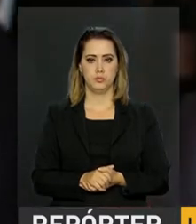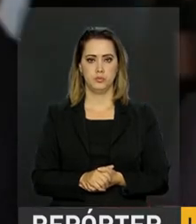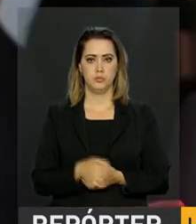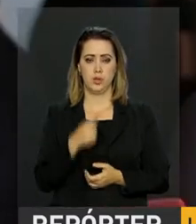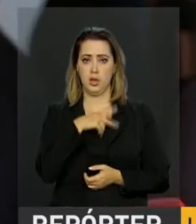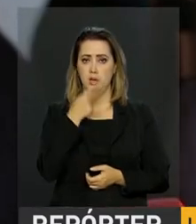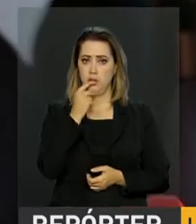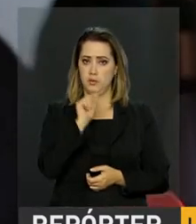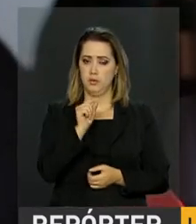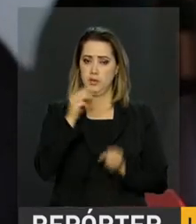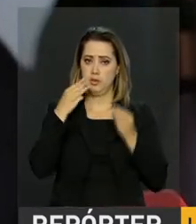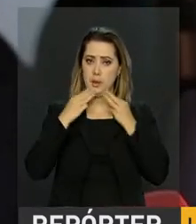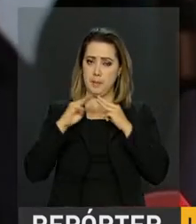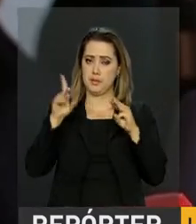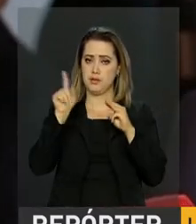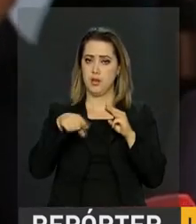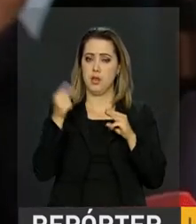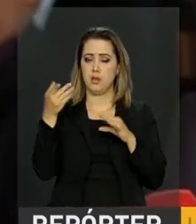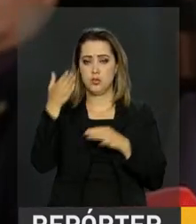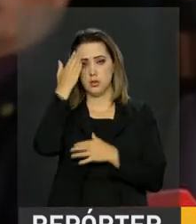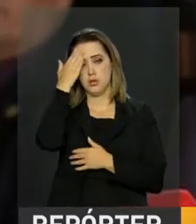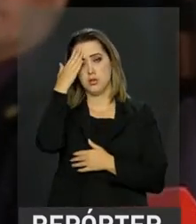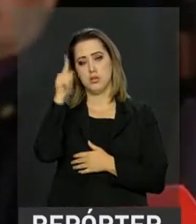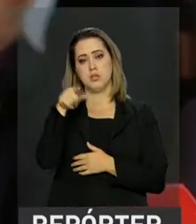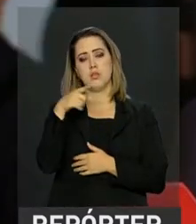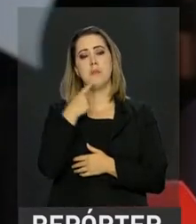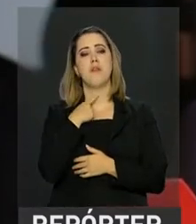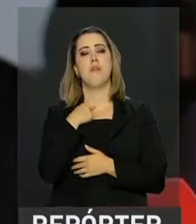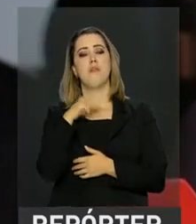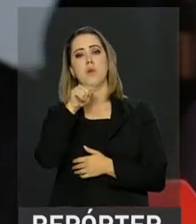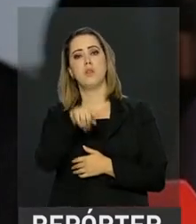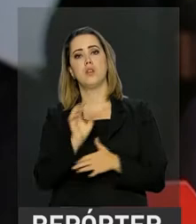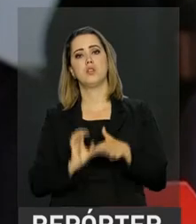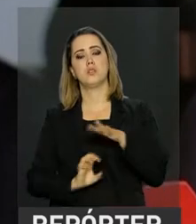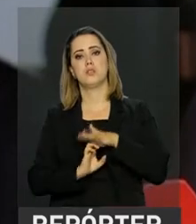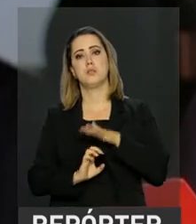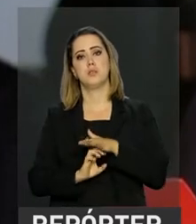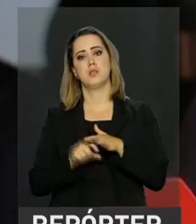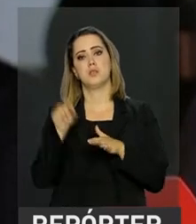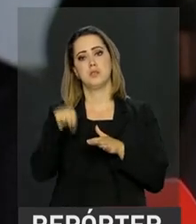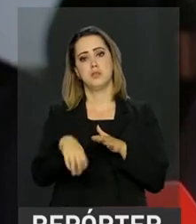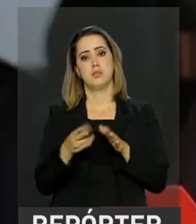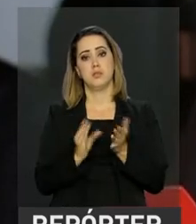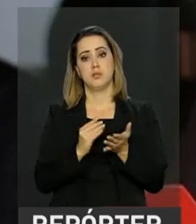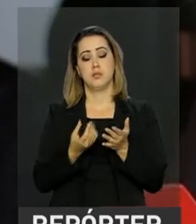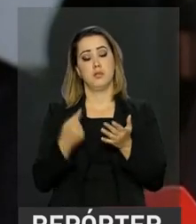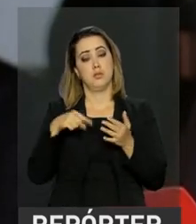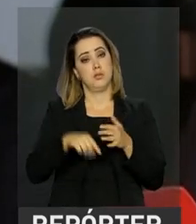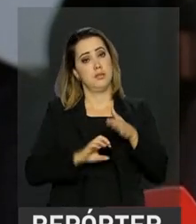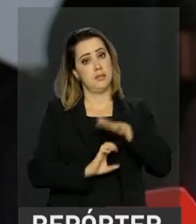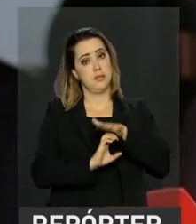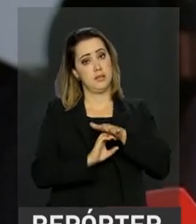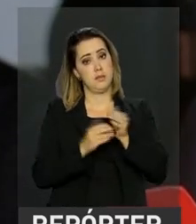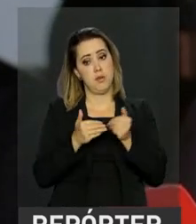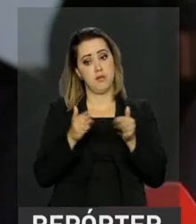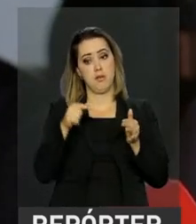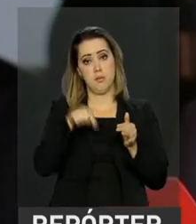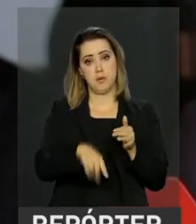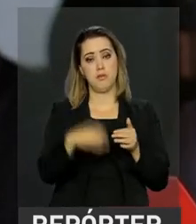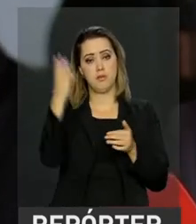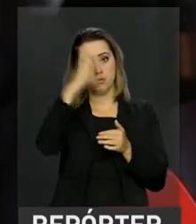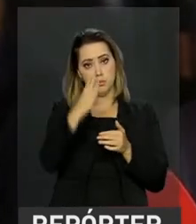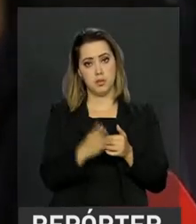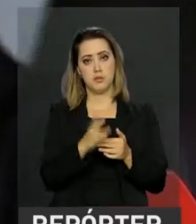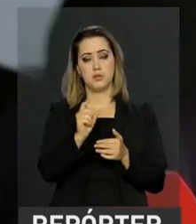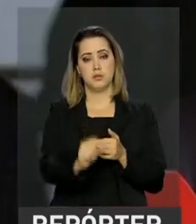exatamente o alto interesse destes investidores por investir no país neste momento. Quer